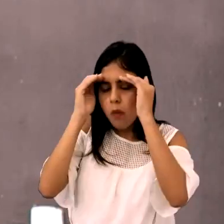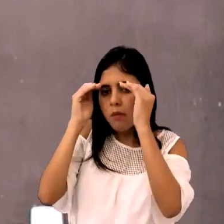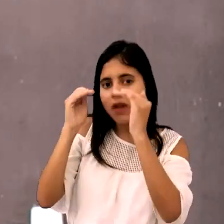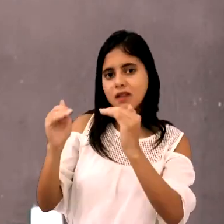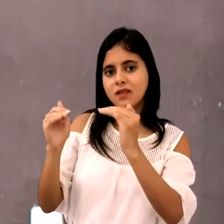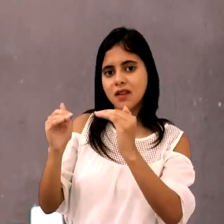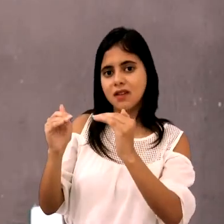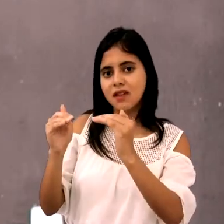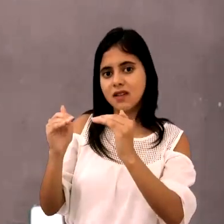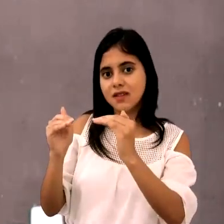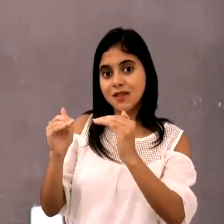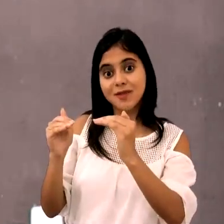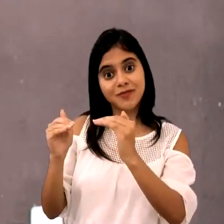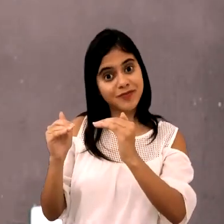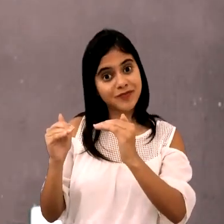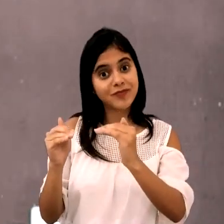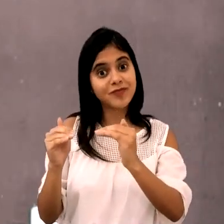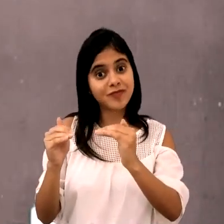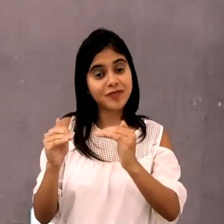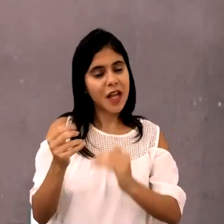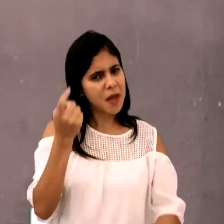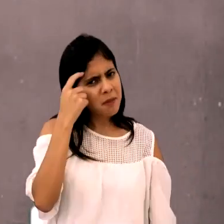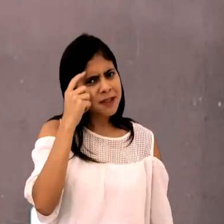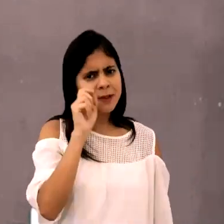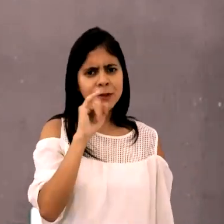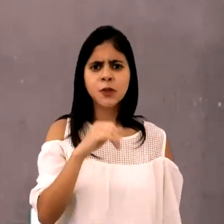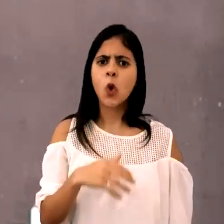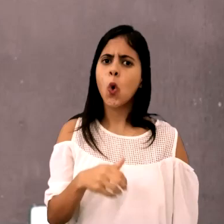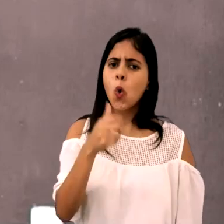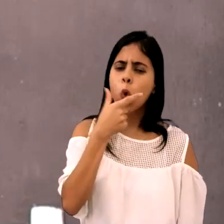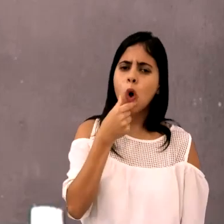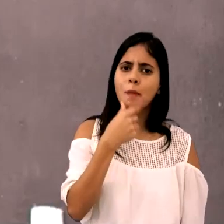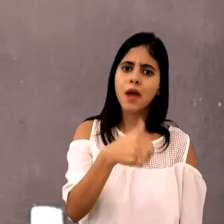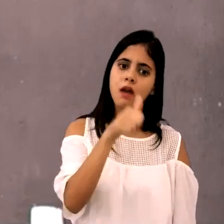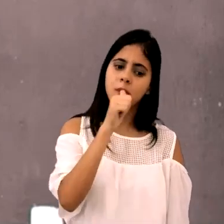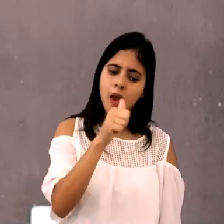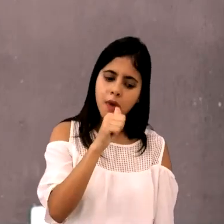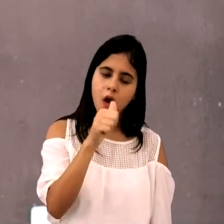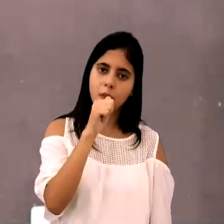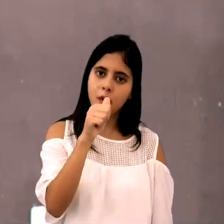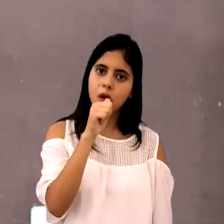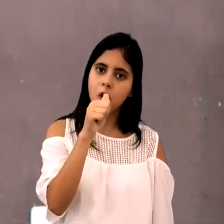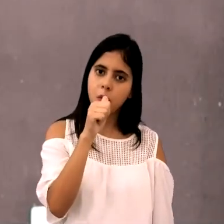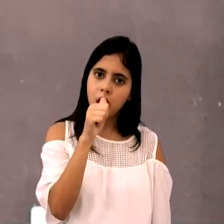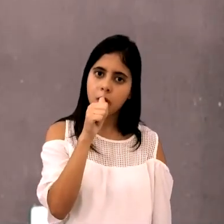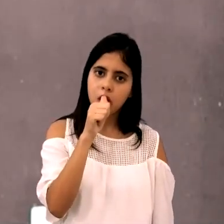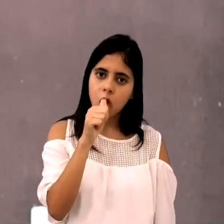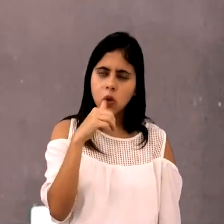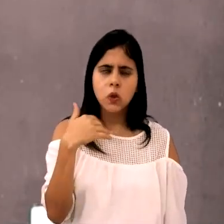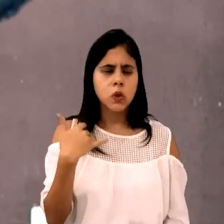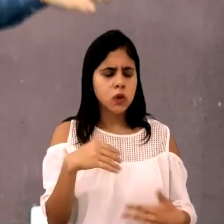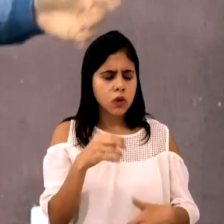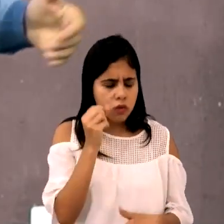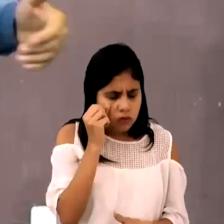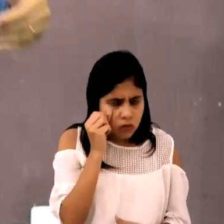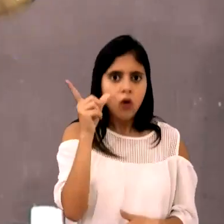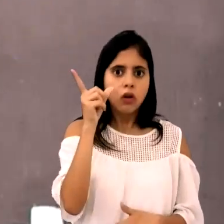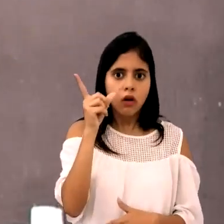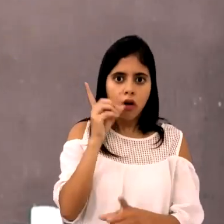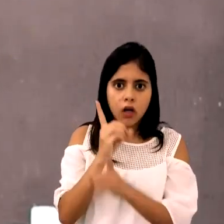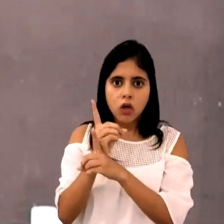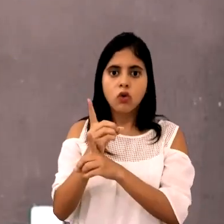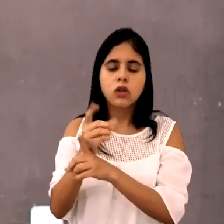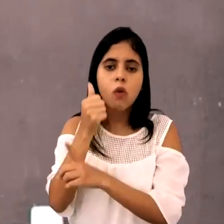sexual. Imagina o cara bebeu um pouquinho, ficou lá meio alterado, quando abre os olhos, vê